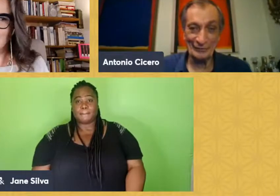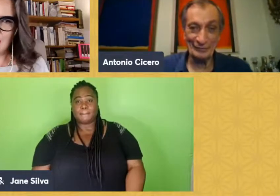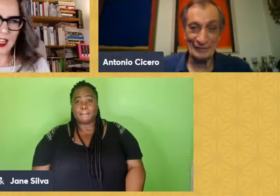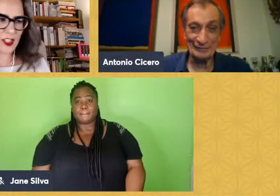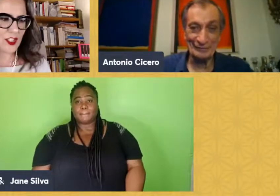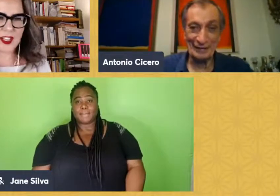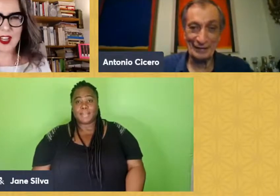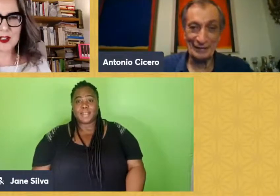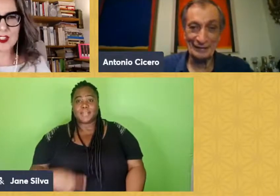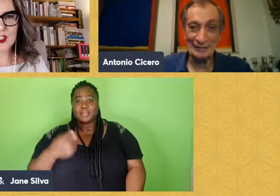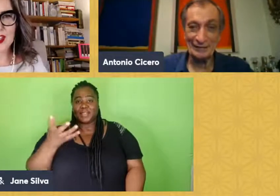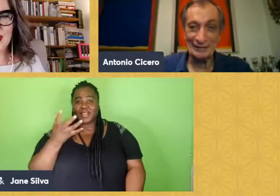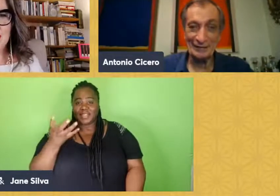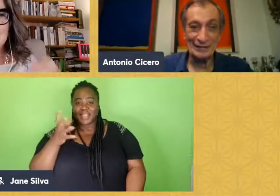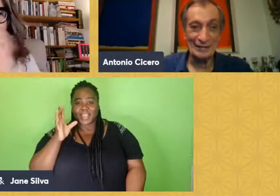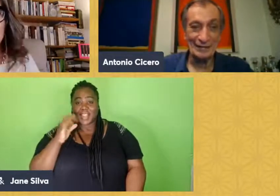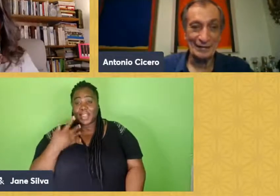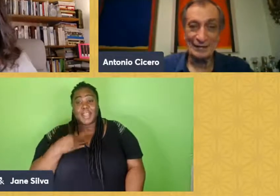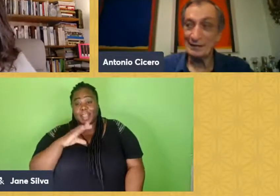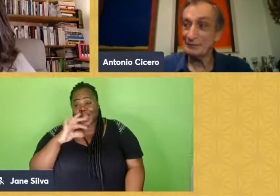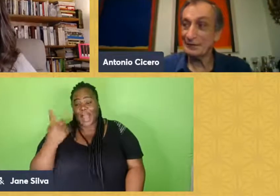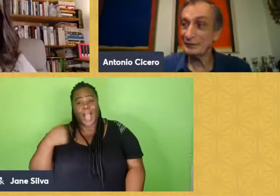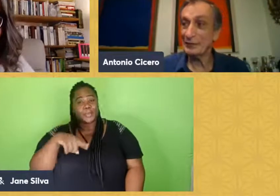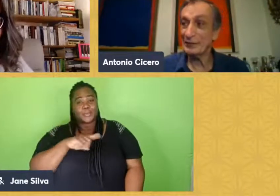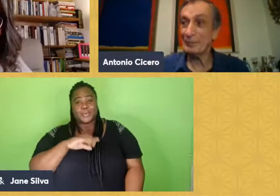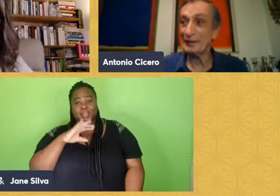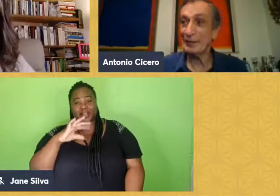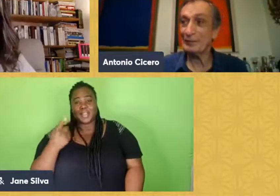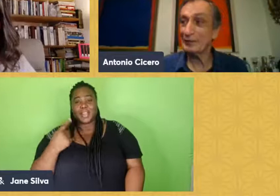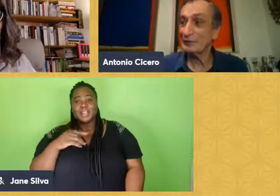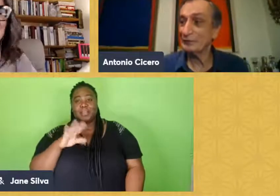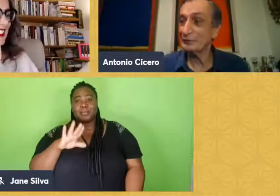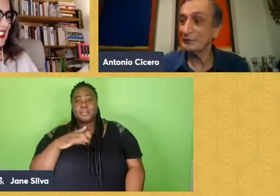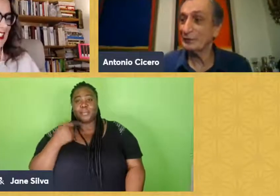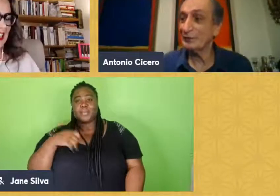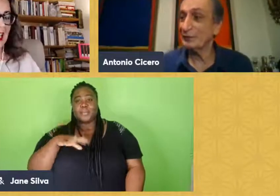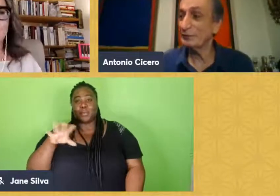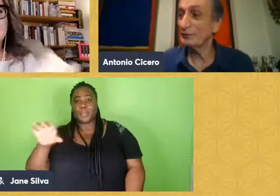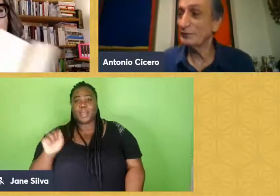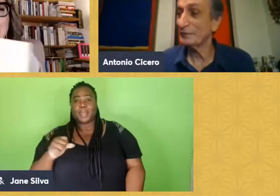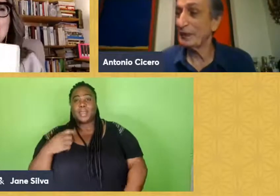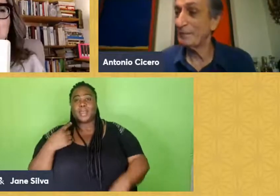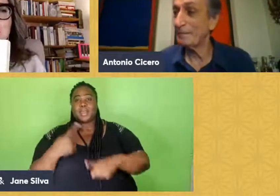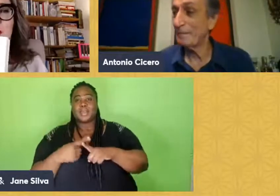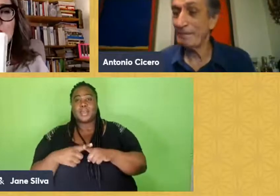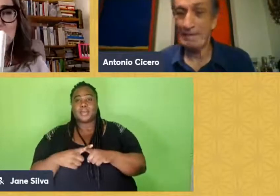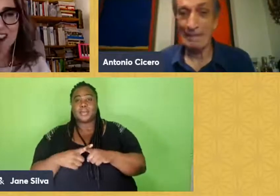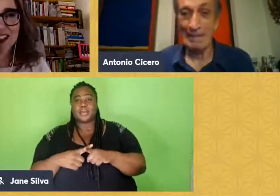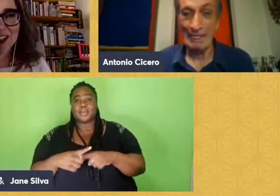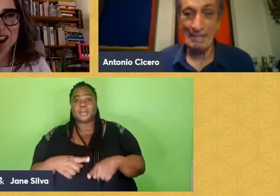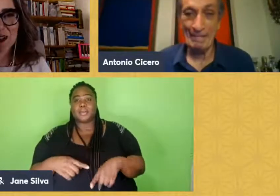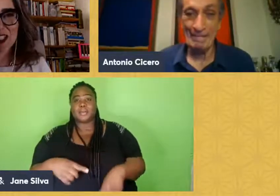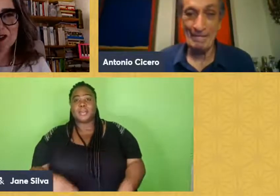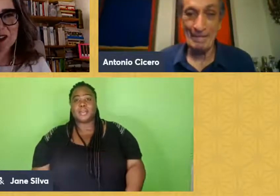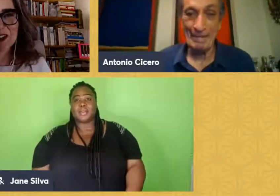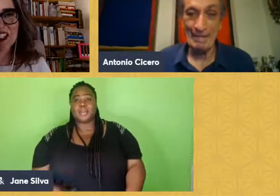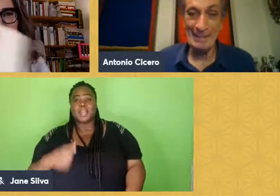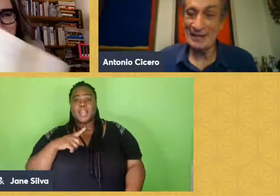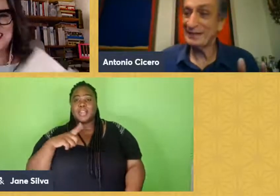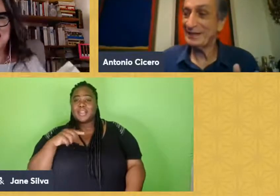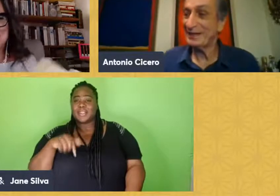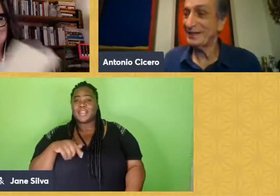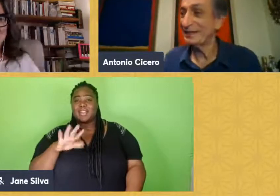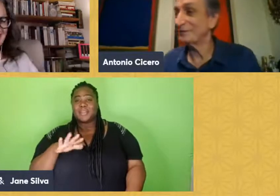querem ouvir mesmo? Claro que a gente quer. Claro que a gente quer. Mas eu tenho que pegar, porque o livro... Eu tenho aqui, mas não adianta, né? Eu tenho aqui, mas não